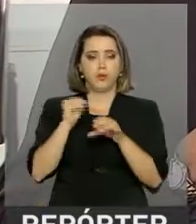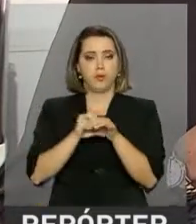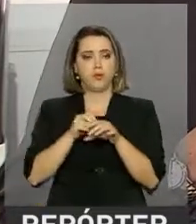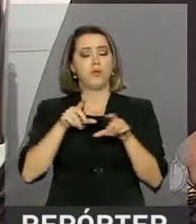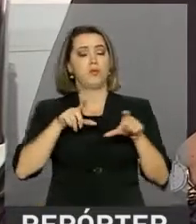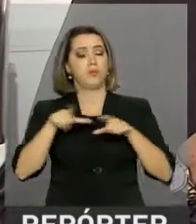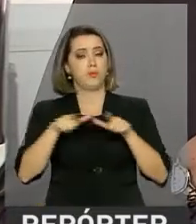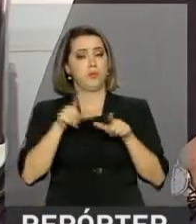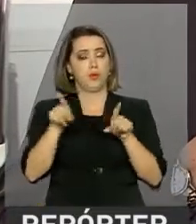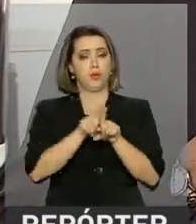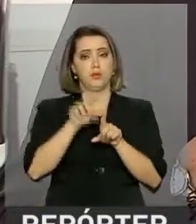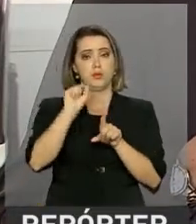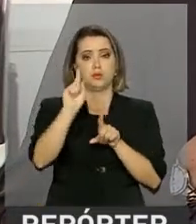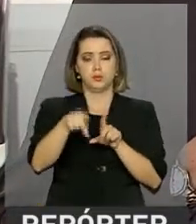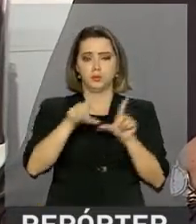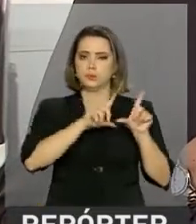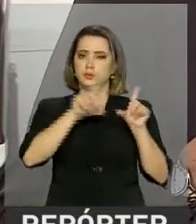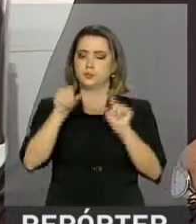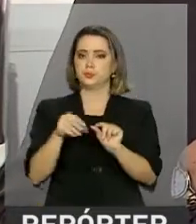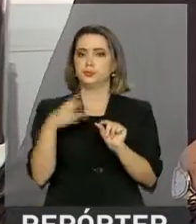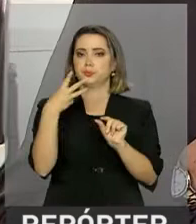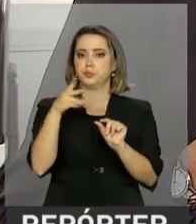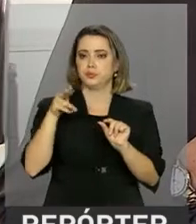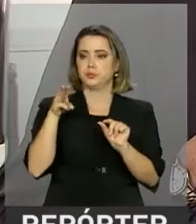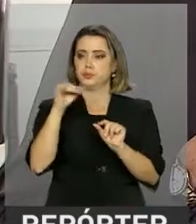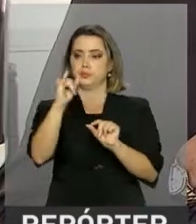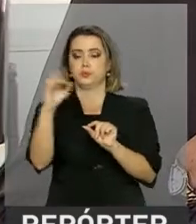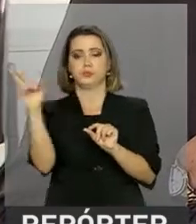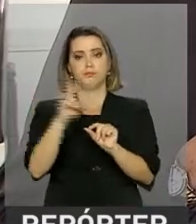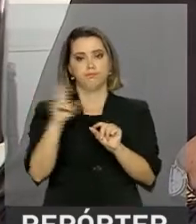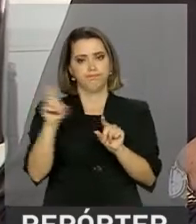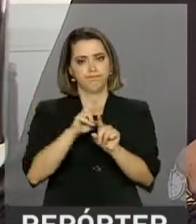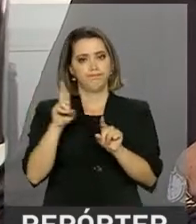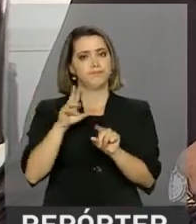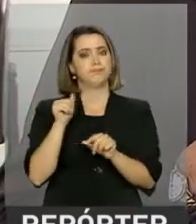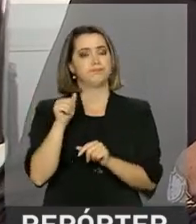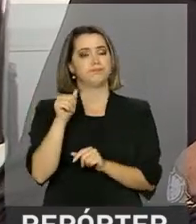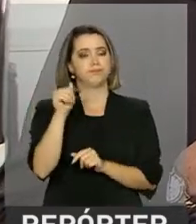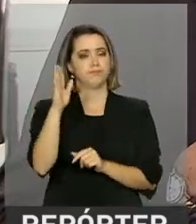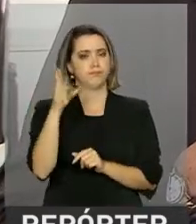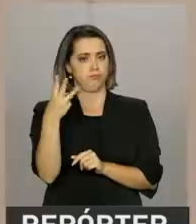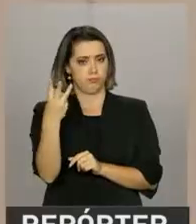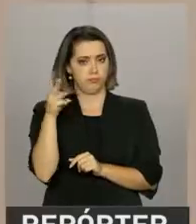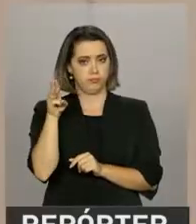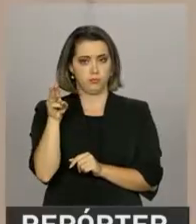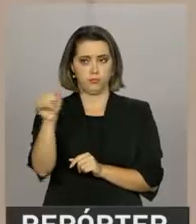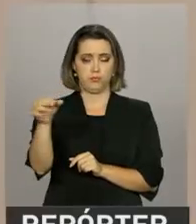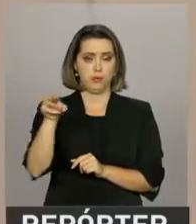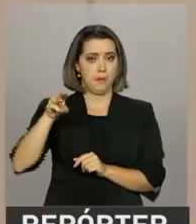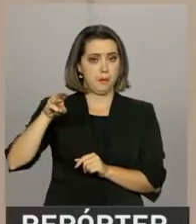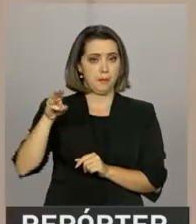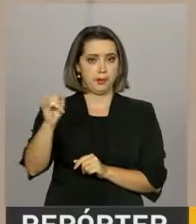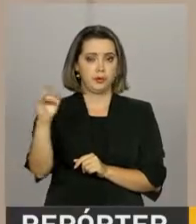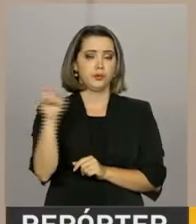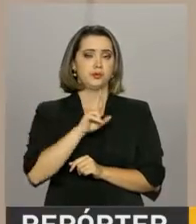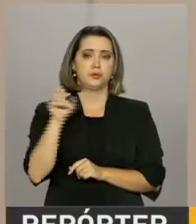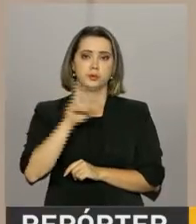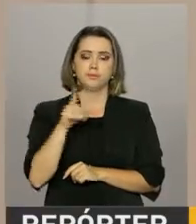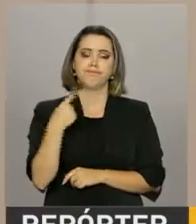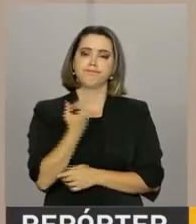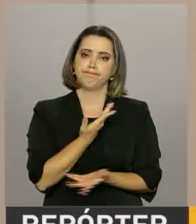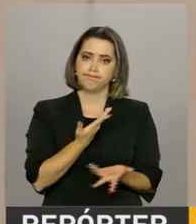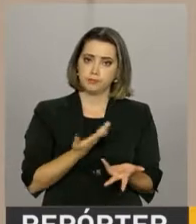seja reduzido em até três milhões e 700 milhões de reais é um momento que nós não